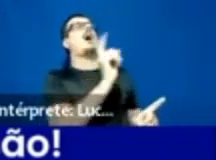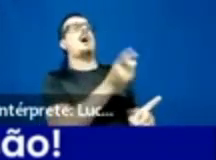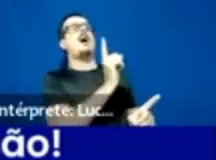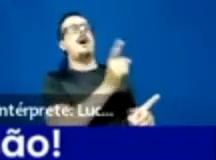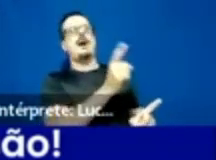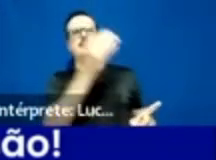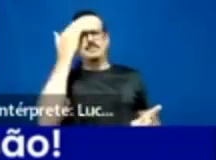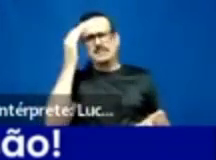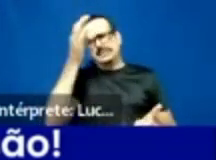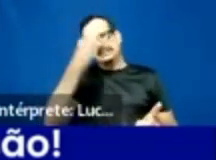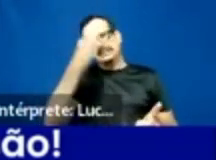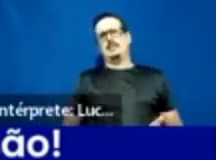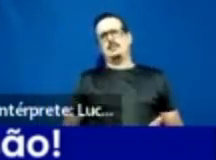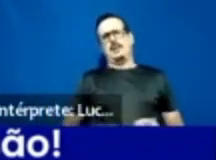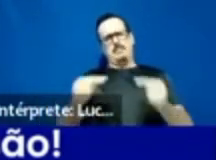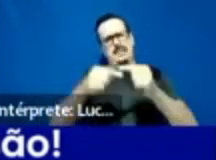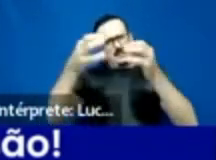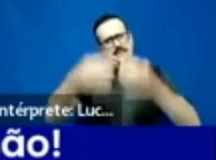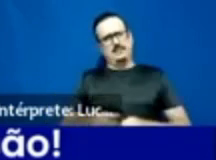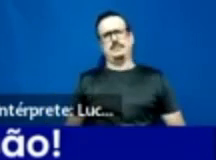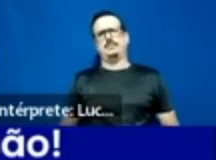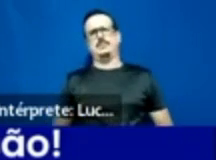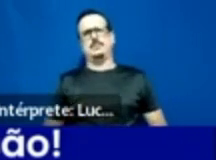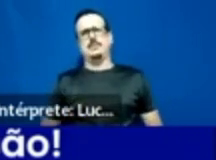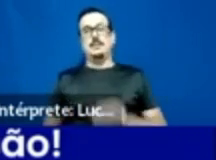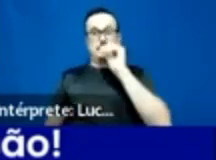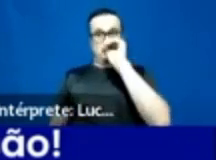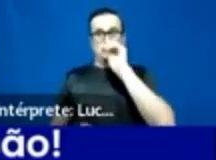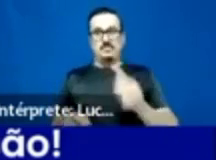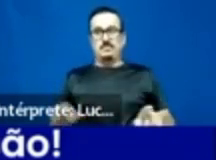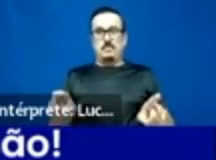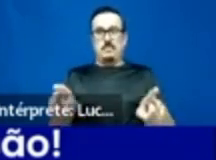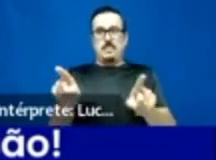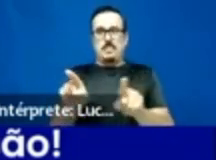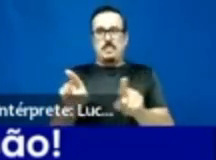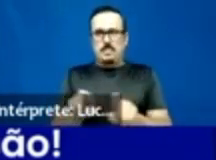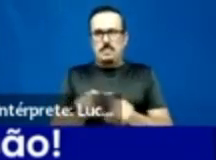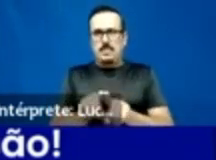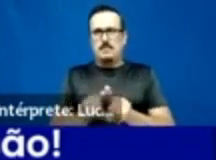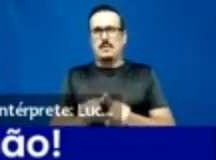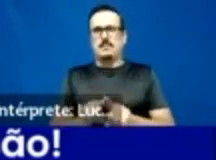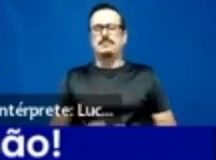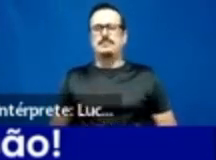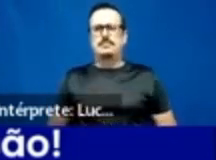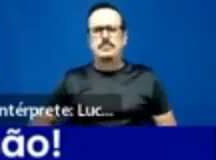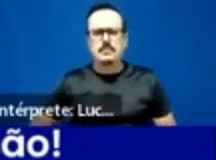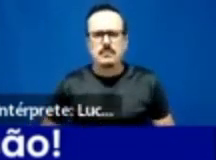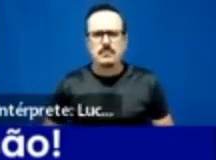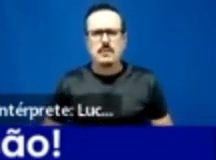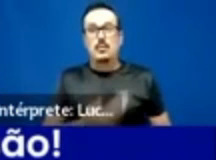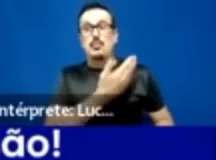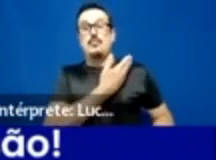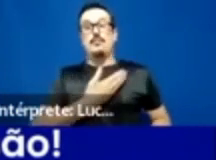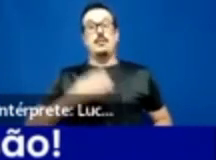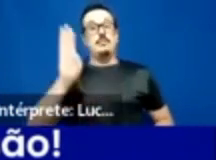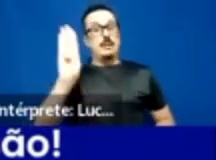A empresa também tem um atestado de idoneidade do Congresso Federal, uma empresa séria, está inserida